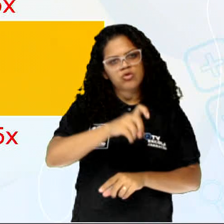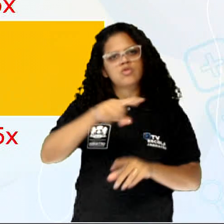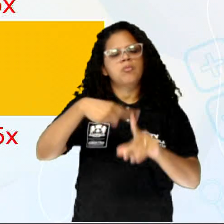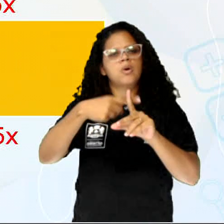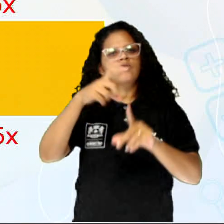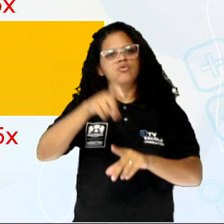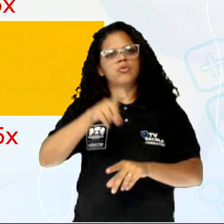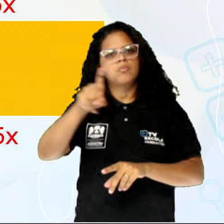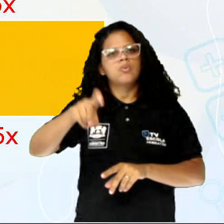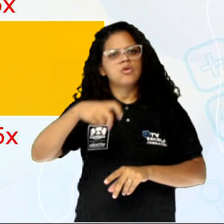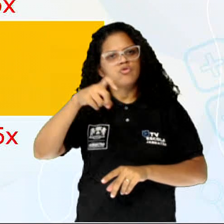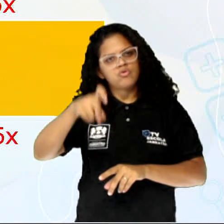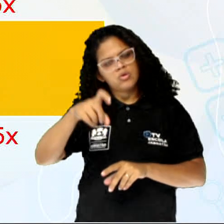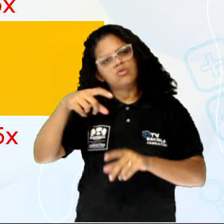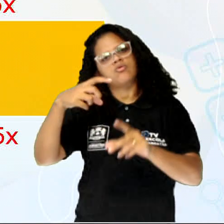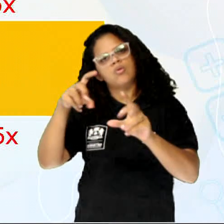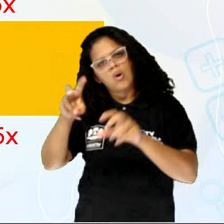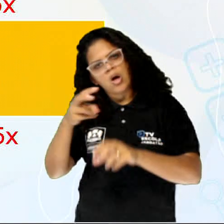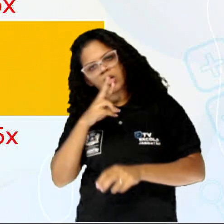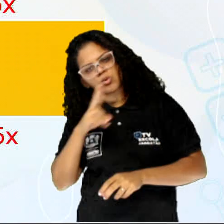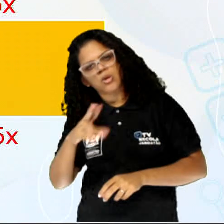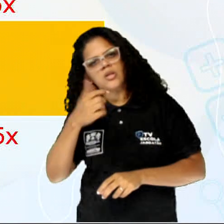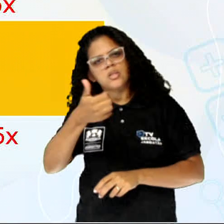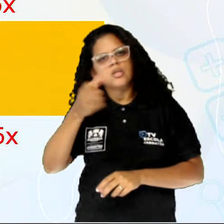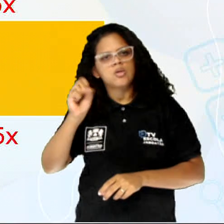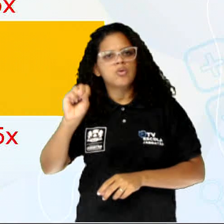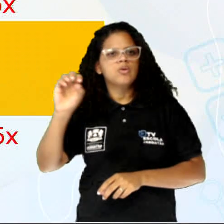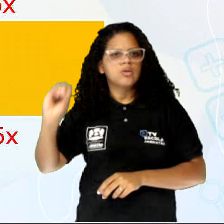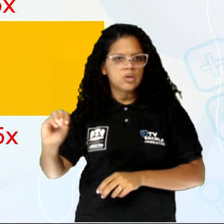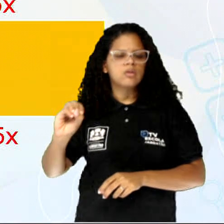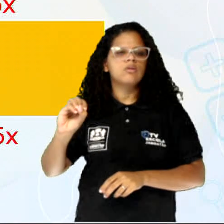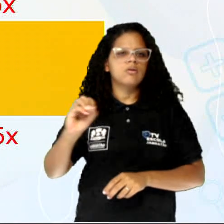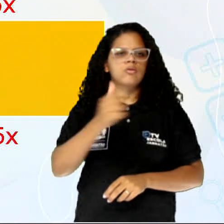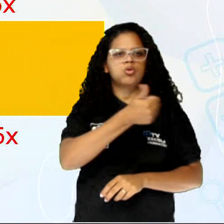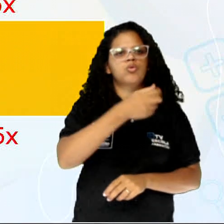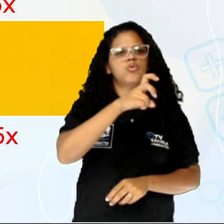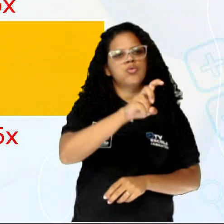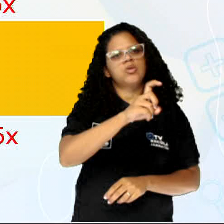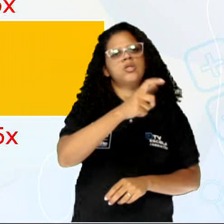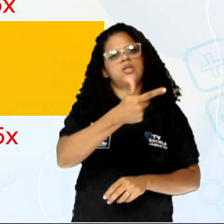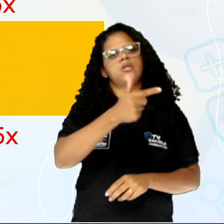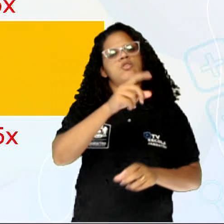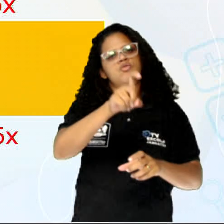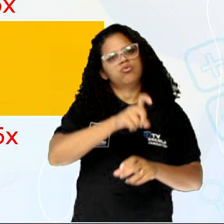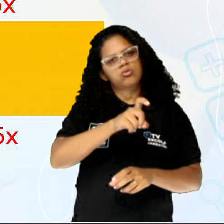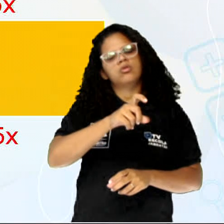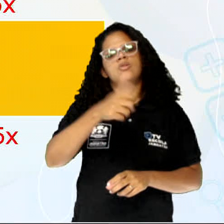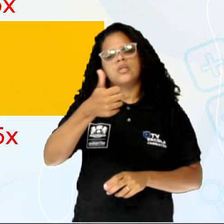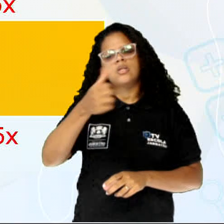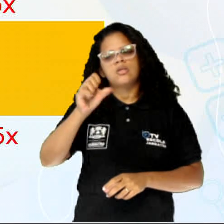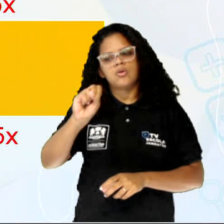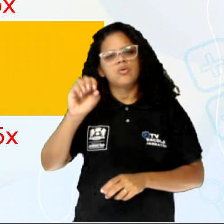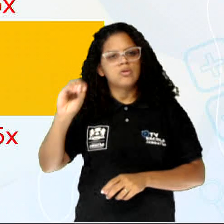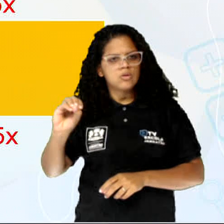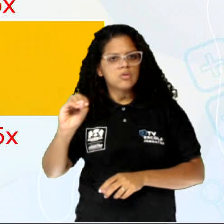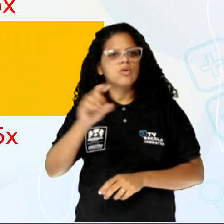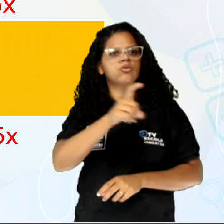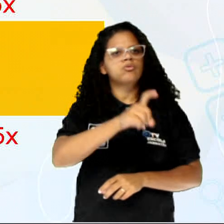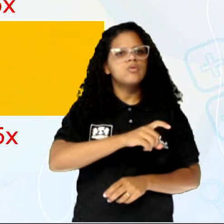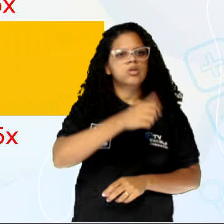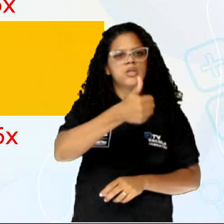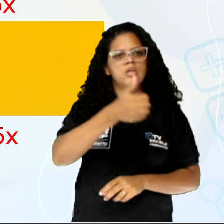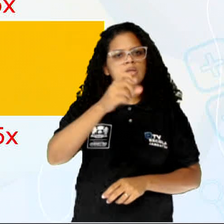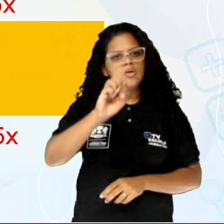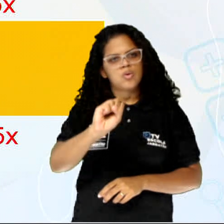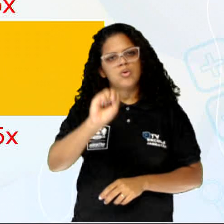180. Então, eu tenho, somando os x, dá 12x, igual a 180. X é quanto? X é